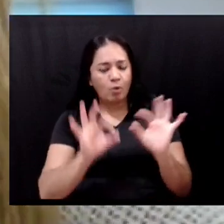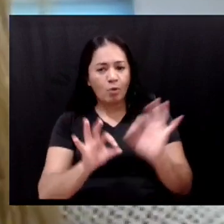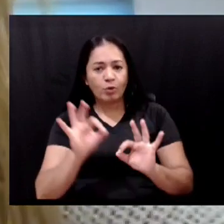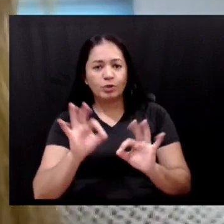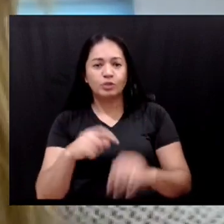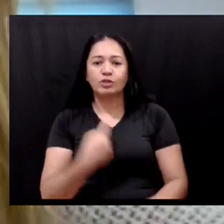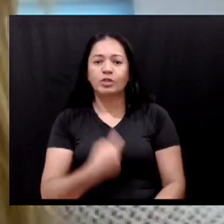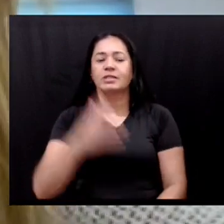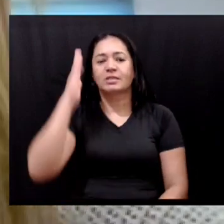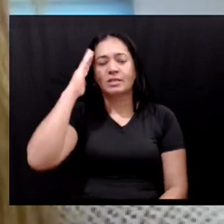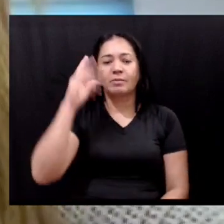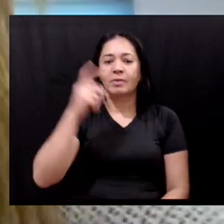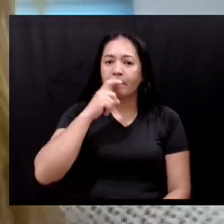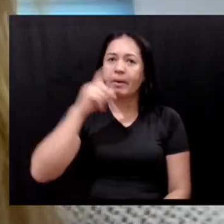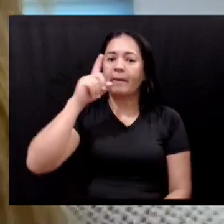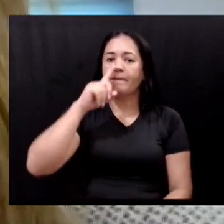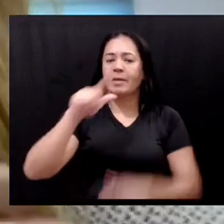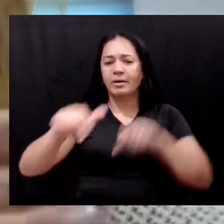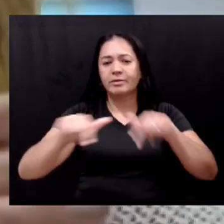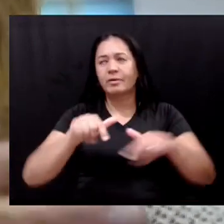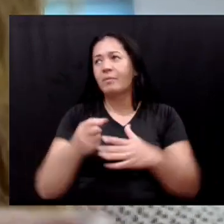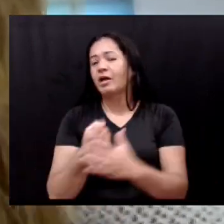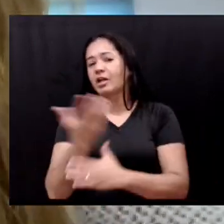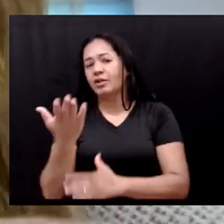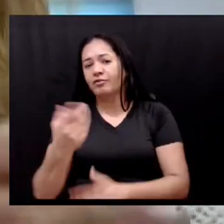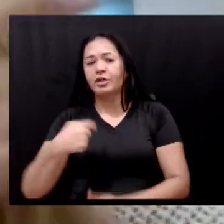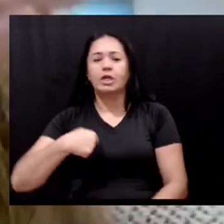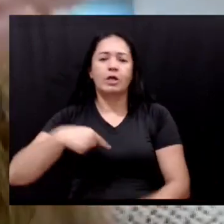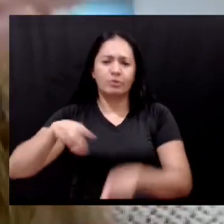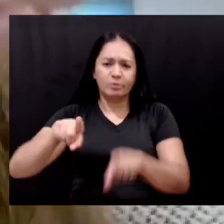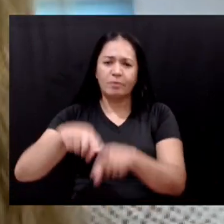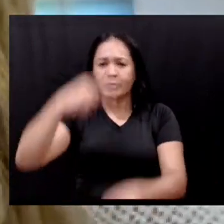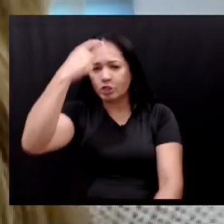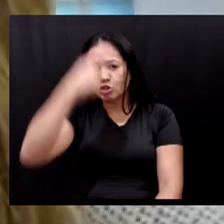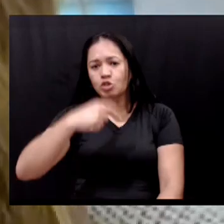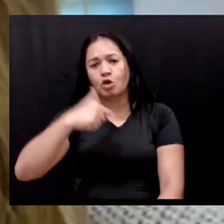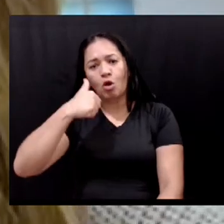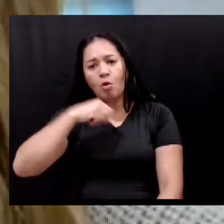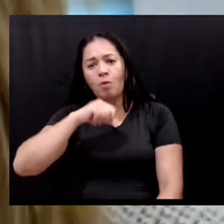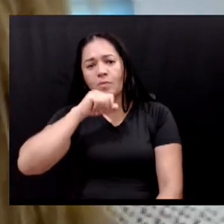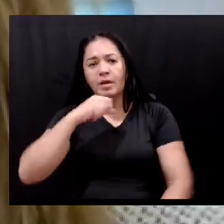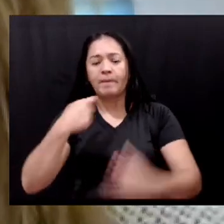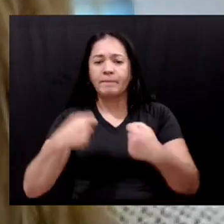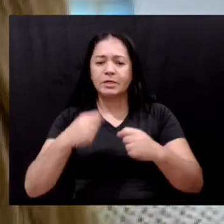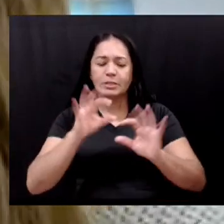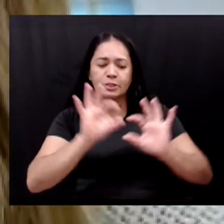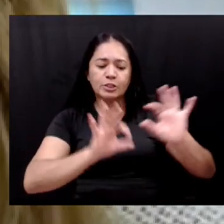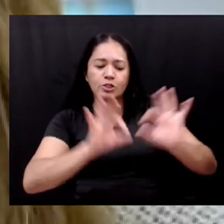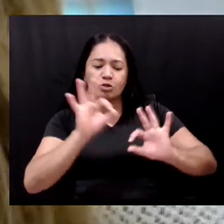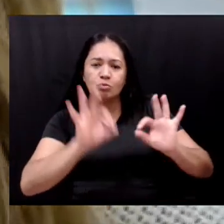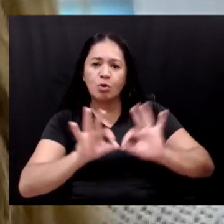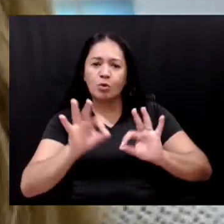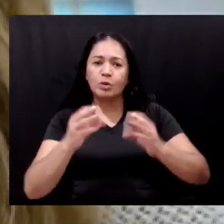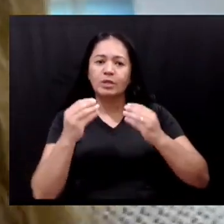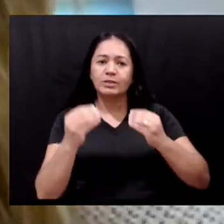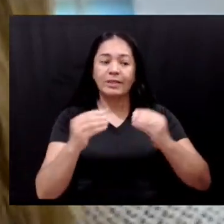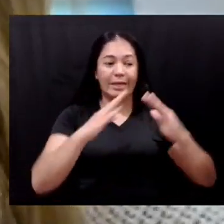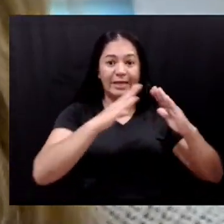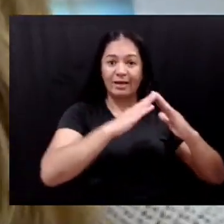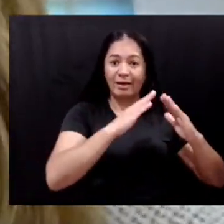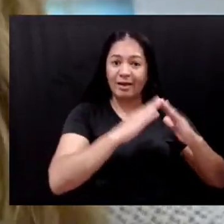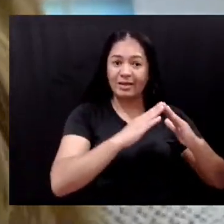sou mãe, tenho 2 crianças, a gente trabalha bastante, mas a gente precisa ter uma organização em casa, né, de